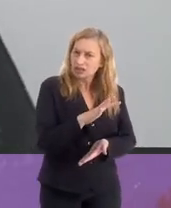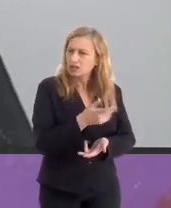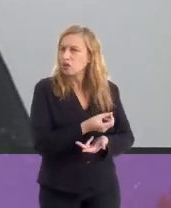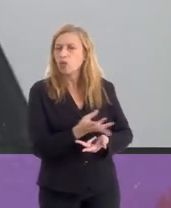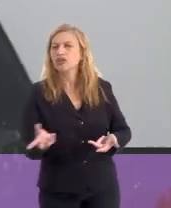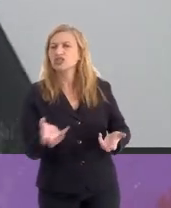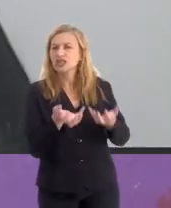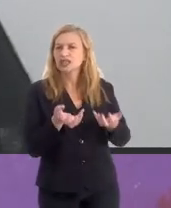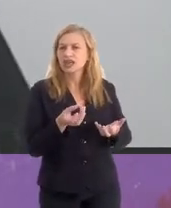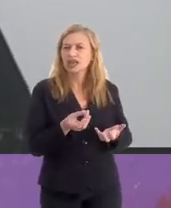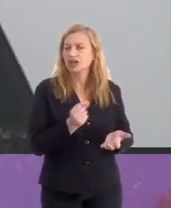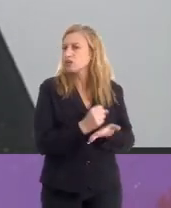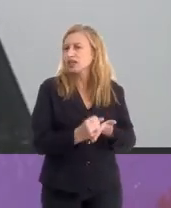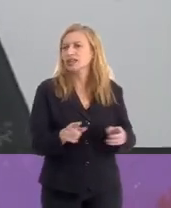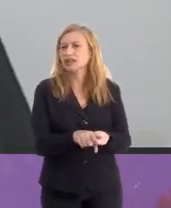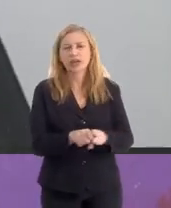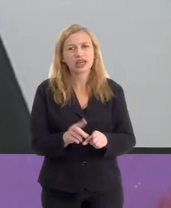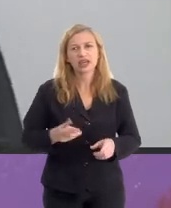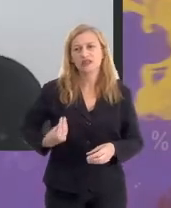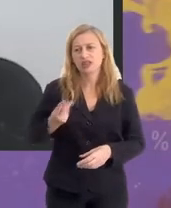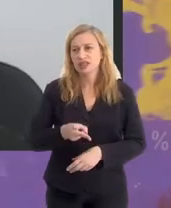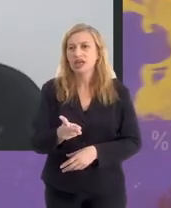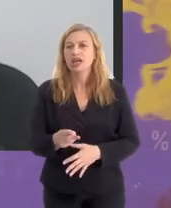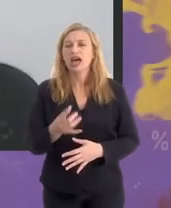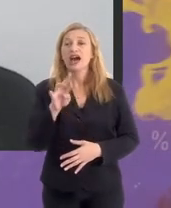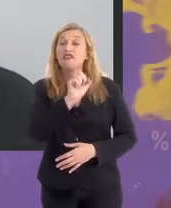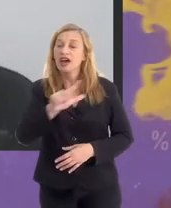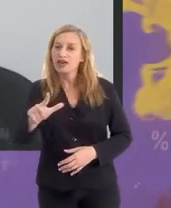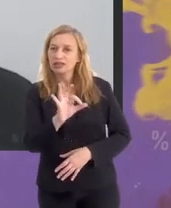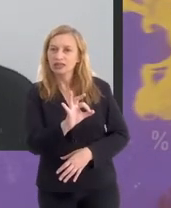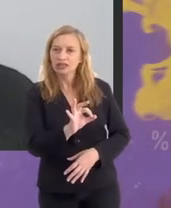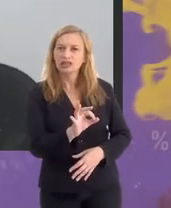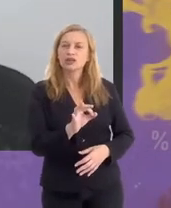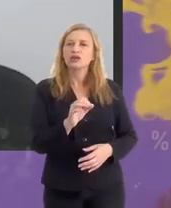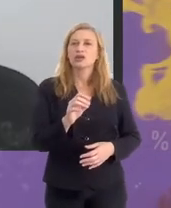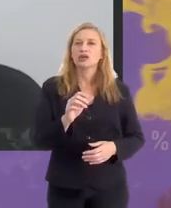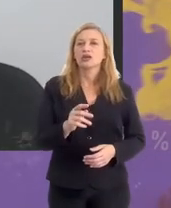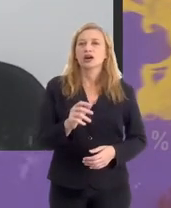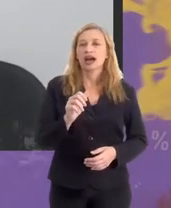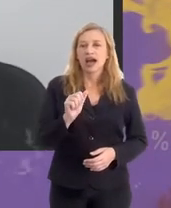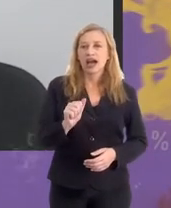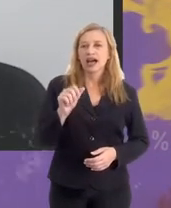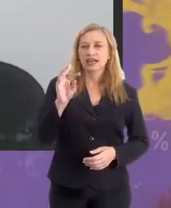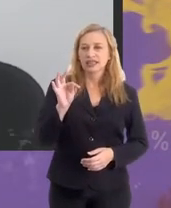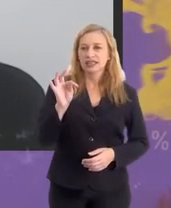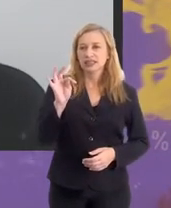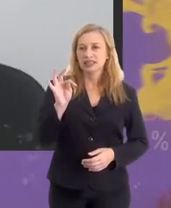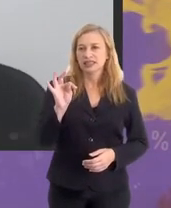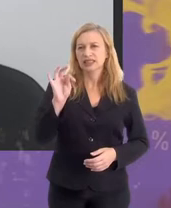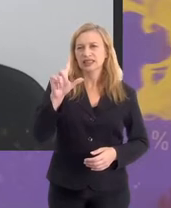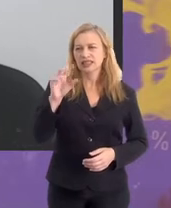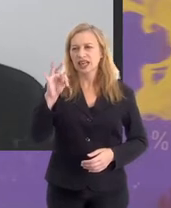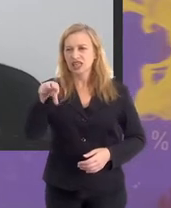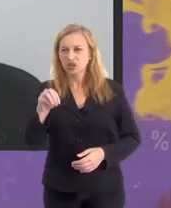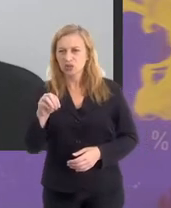quiserem levantar quanto quiserem vida que segue Com certeza Rafael é o Atlético como o